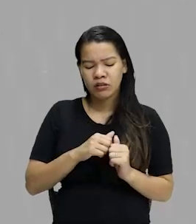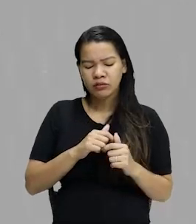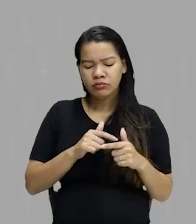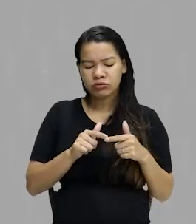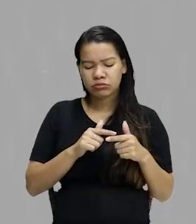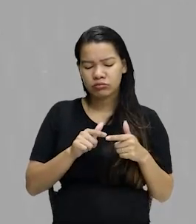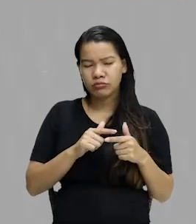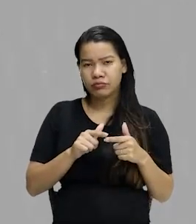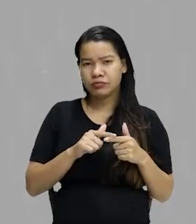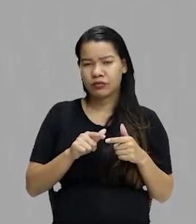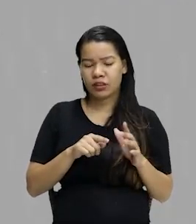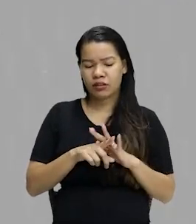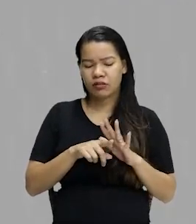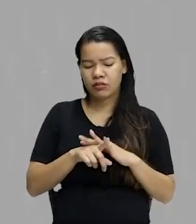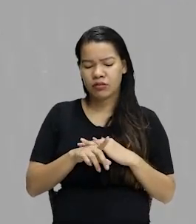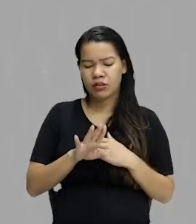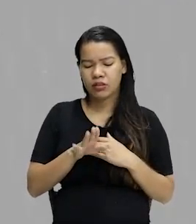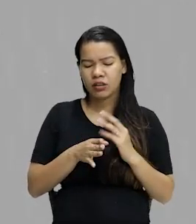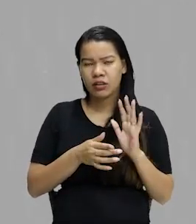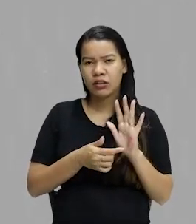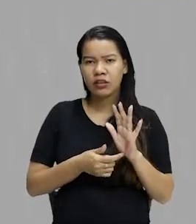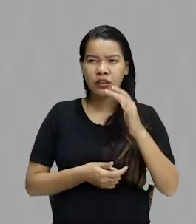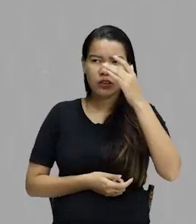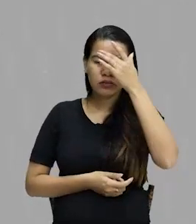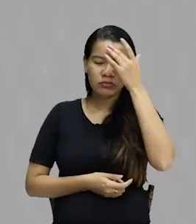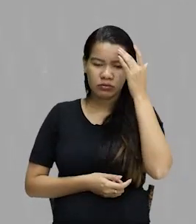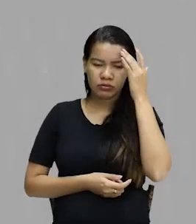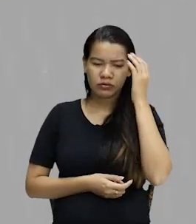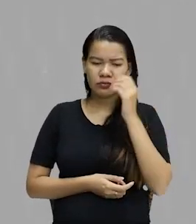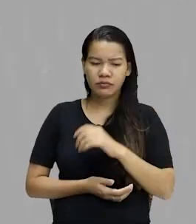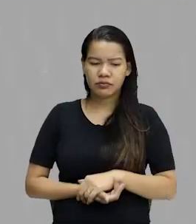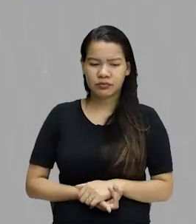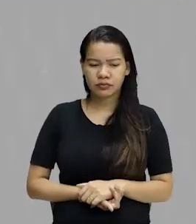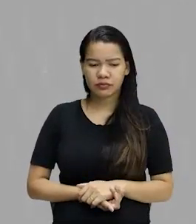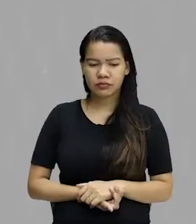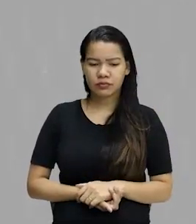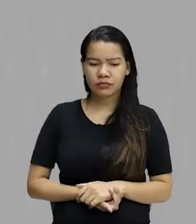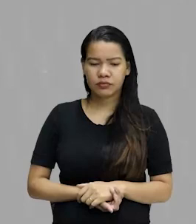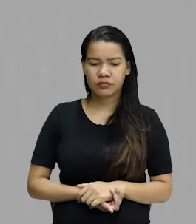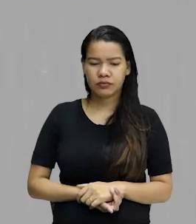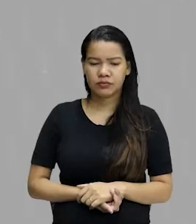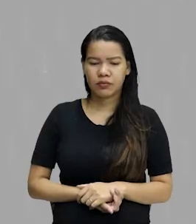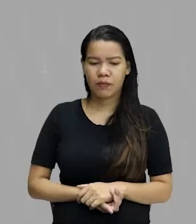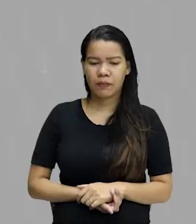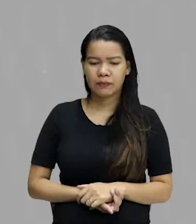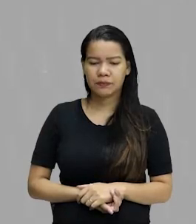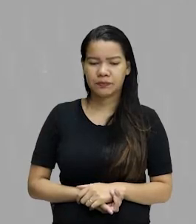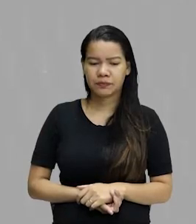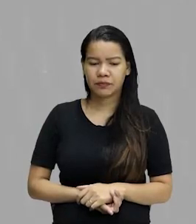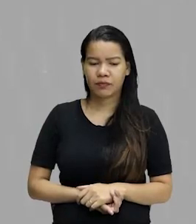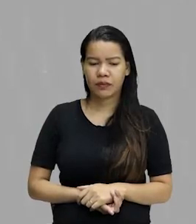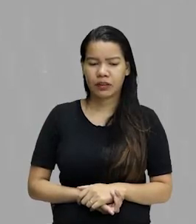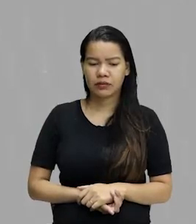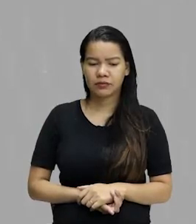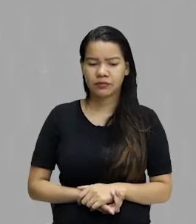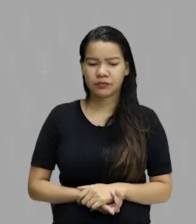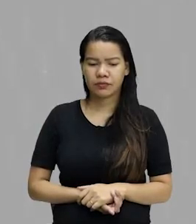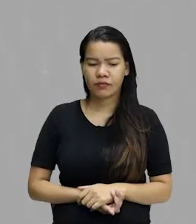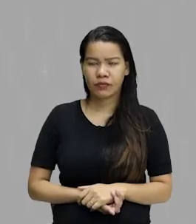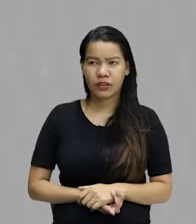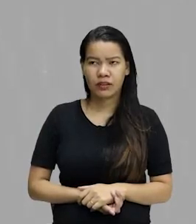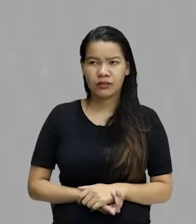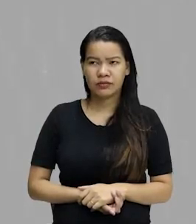problema da questão, né, que a pessoa passou. Verifique nos rótulos das embalagens originais todas